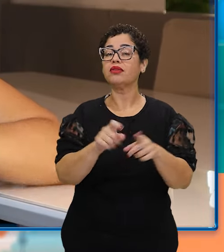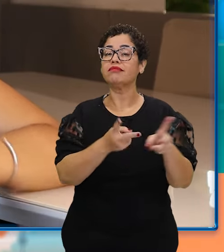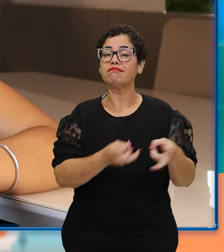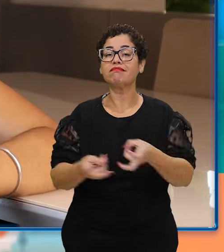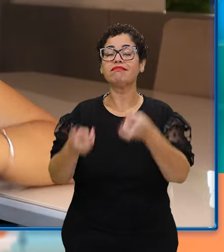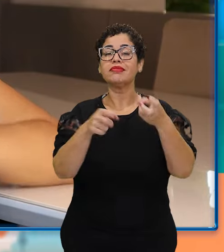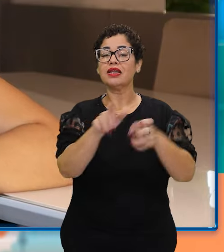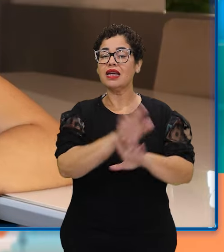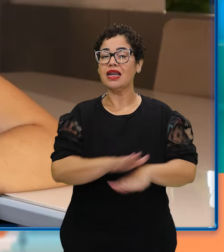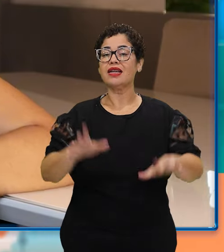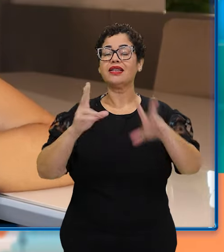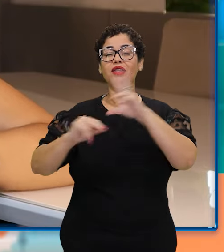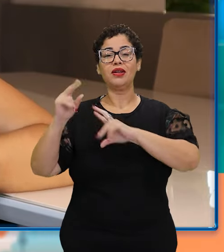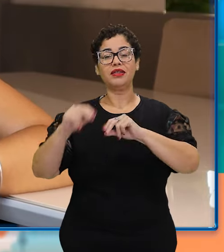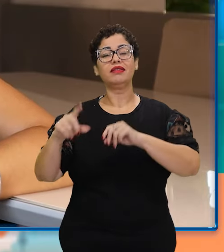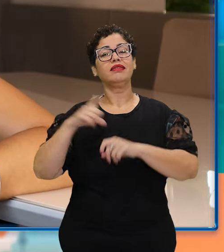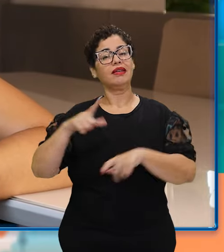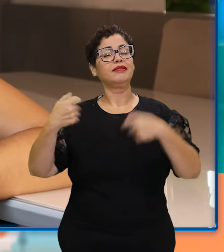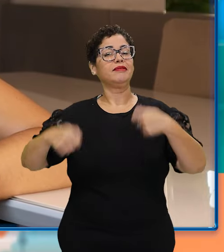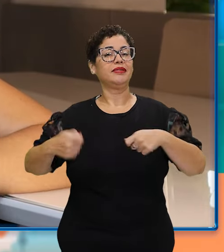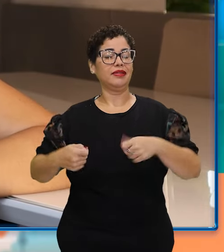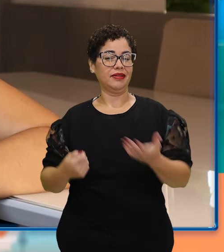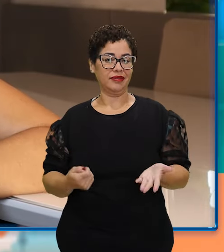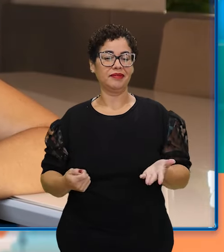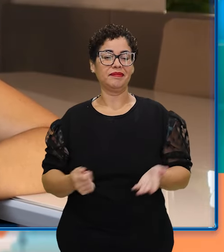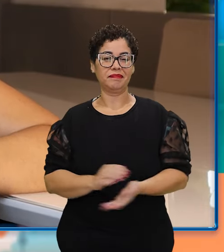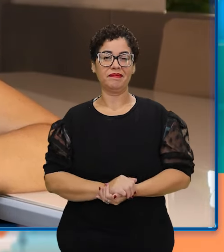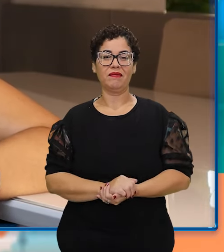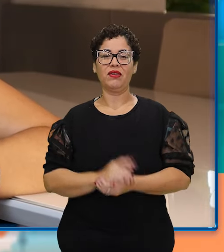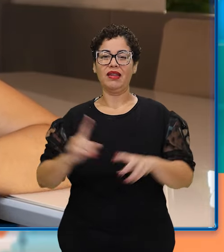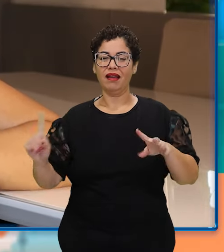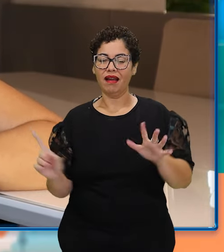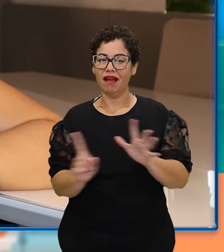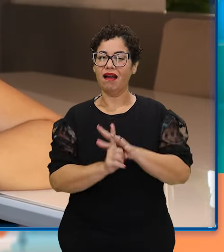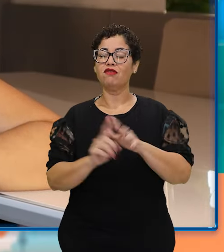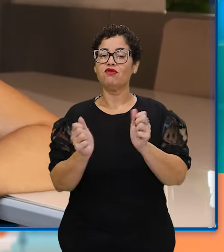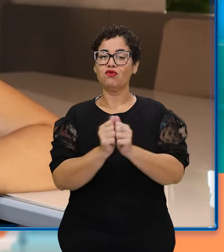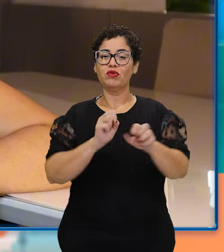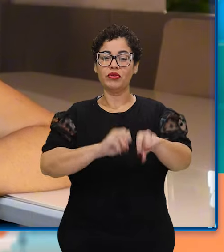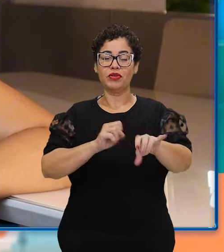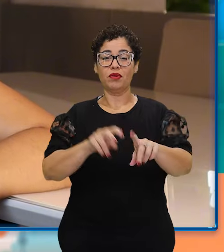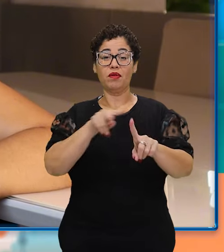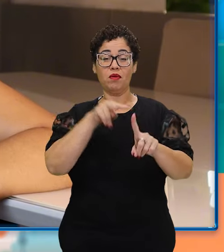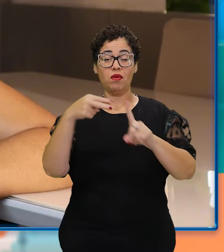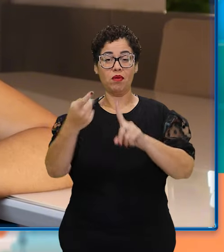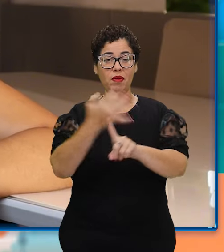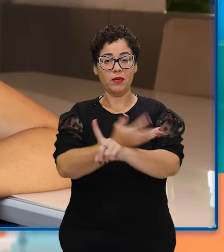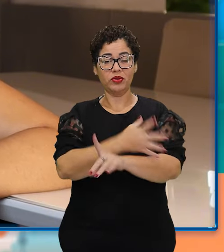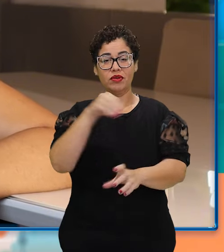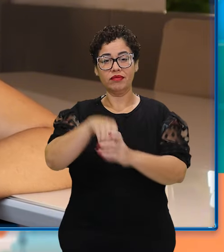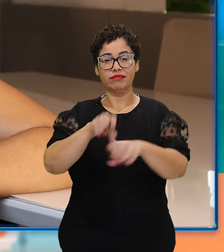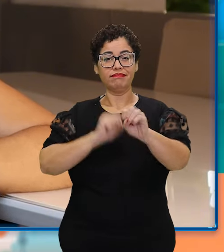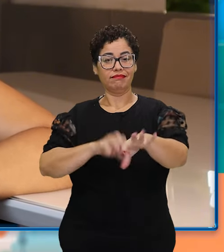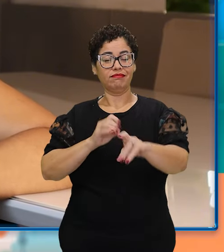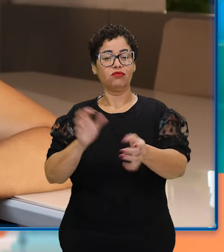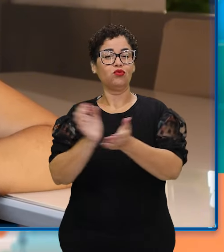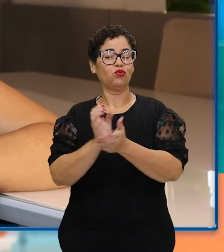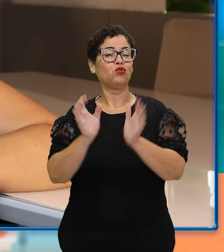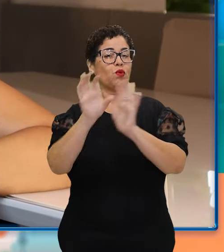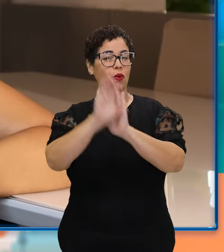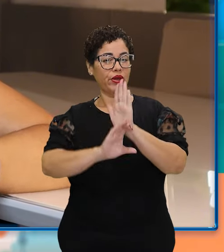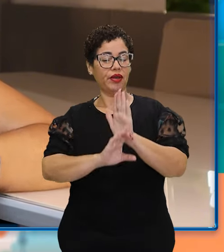essas crianças e adolescentes em necessidade. Ao integrar o ensino das habilidades socioemocionais no currículo escolar,